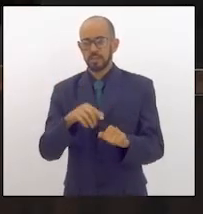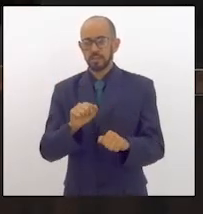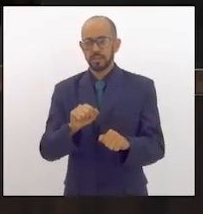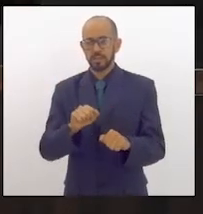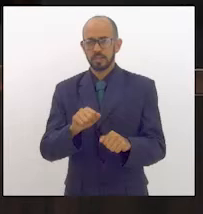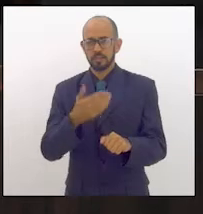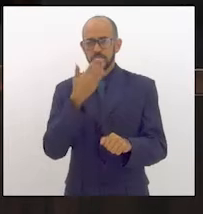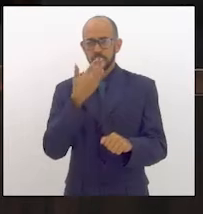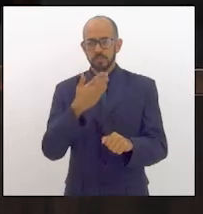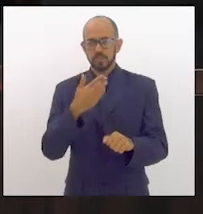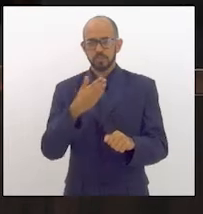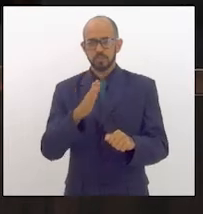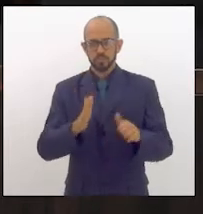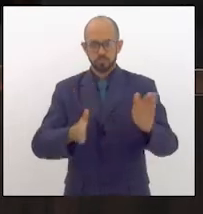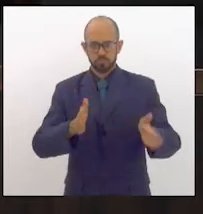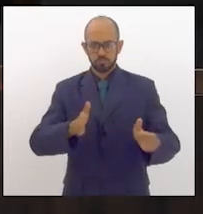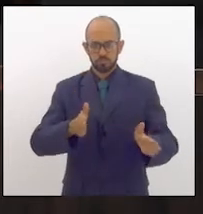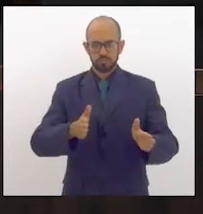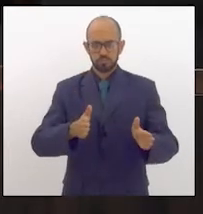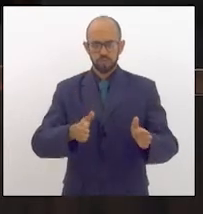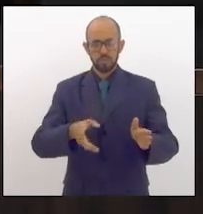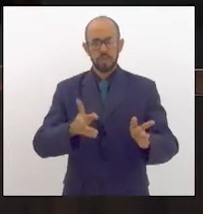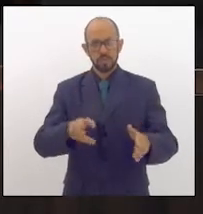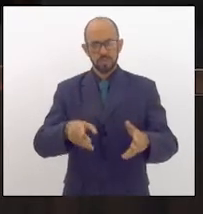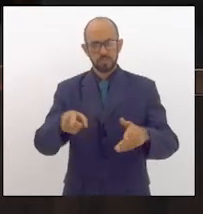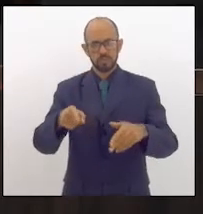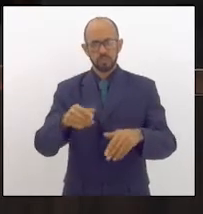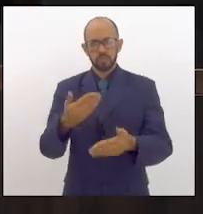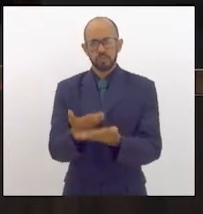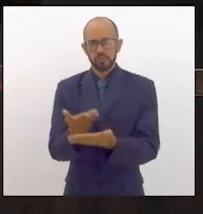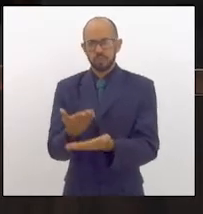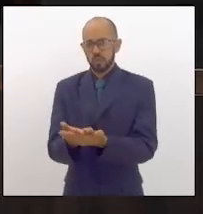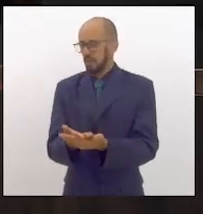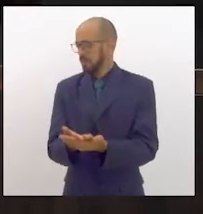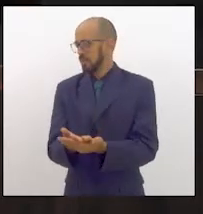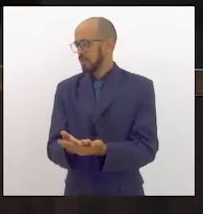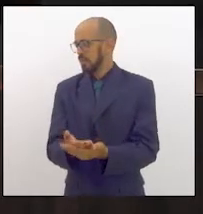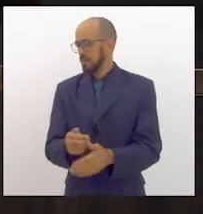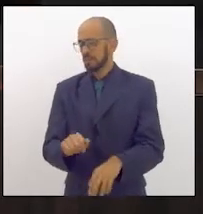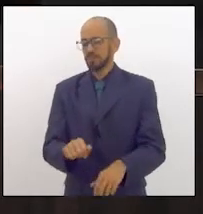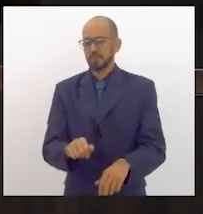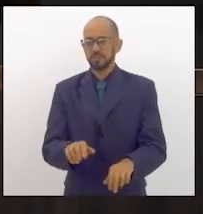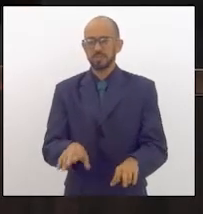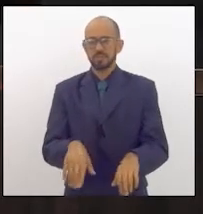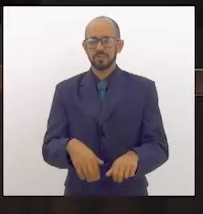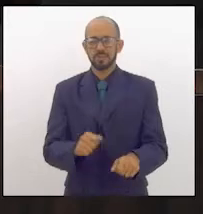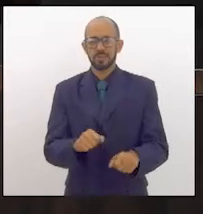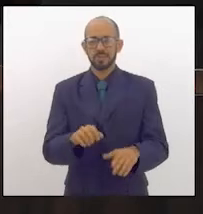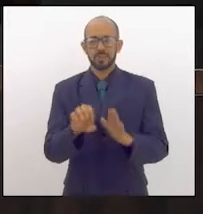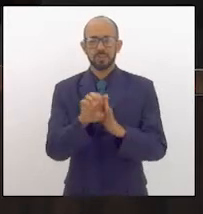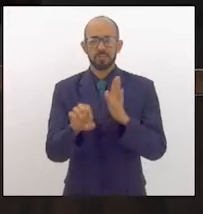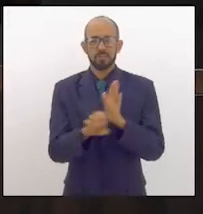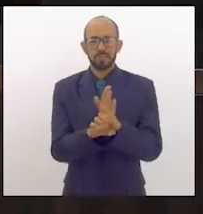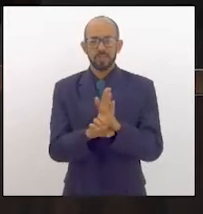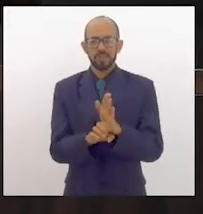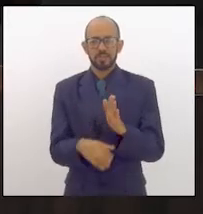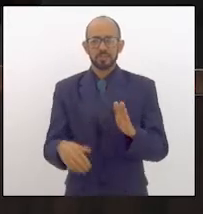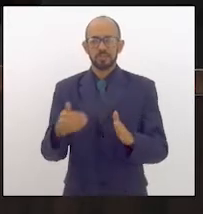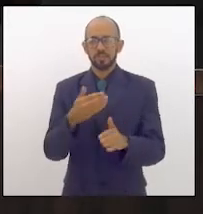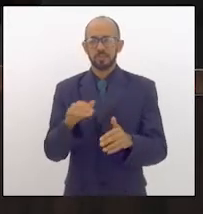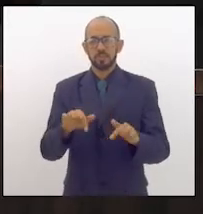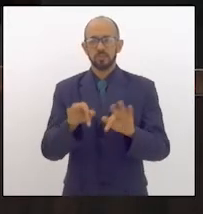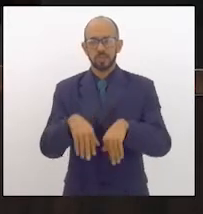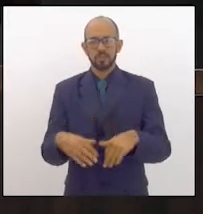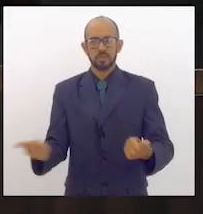concessão de férias no mesmo período da escolaridade pareceres da comissão de concessão Justiça pela condicionalidade com emendas concluído O substitutivo da